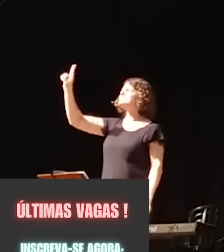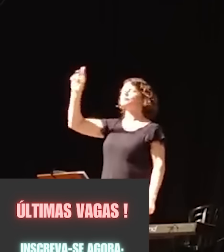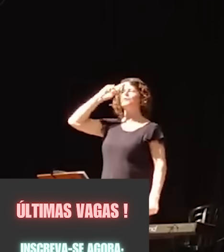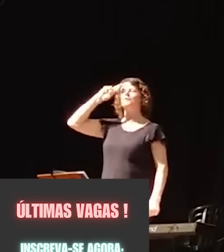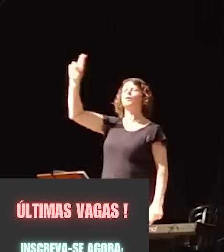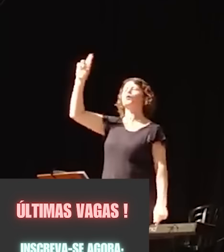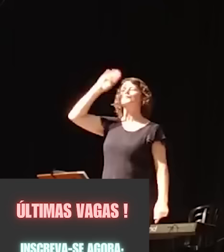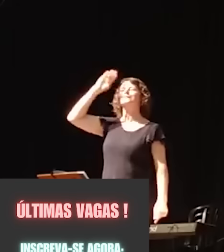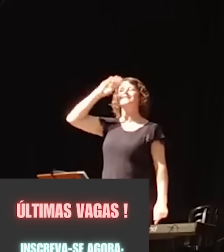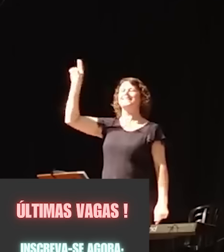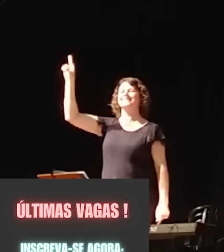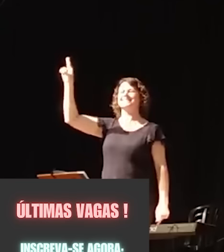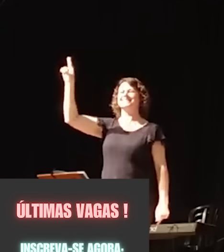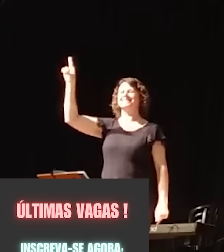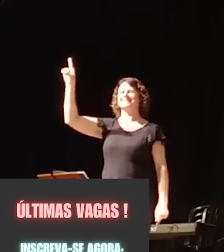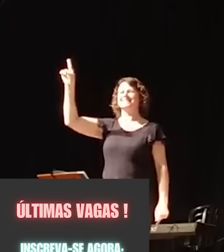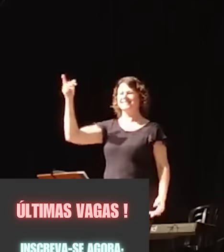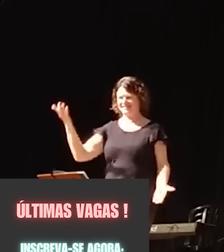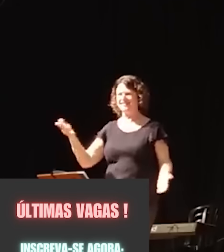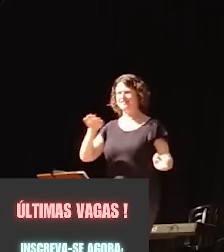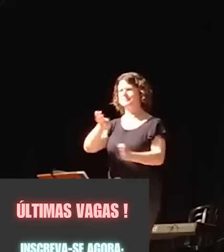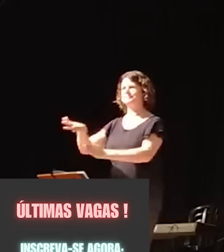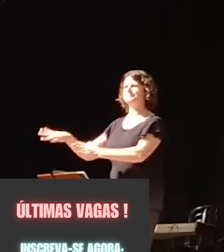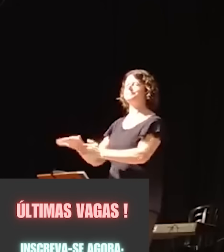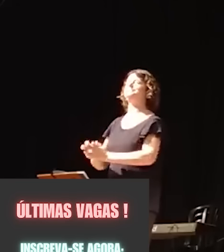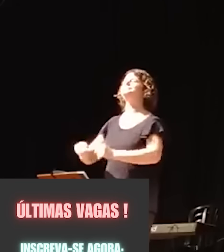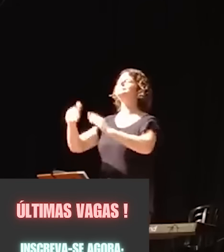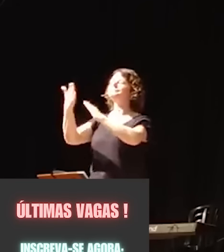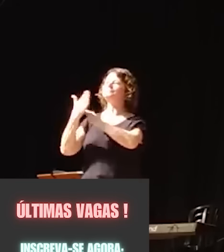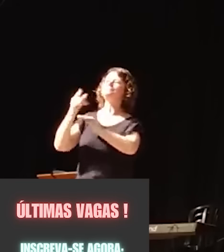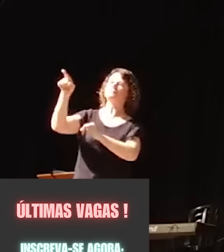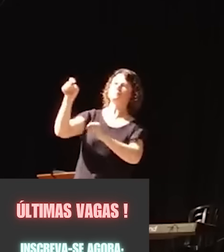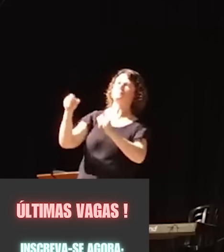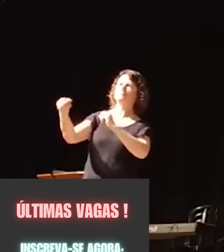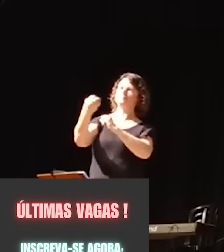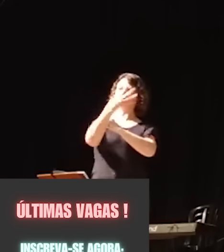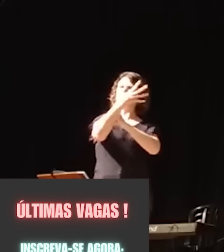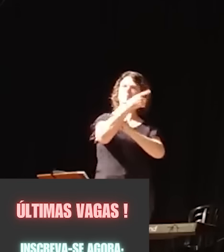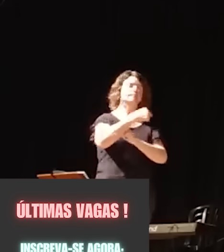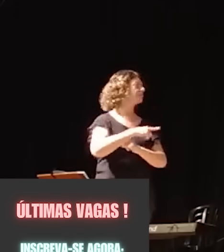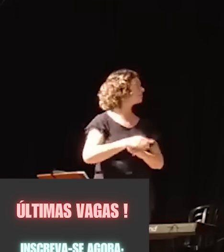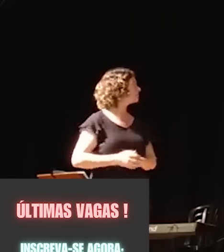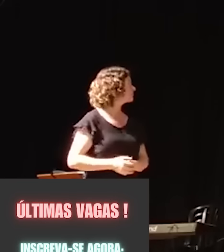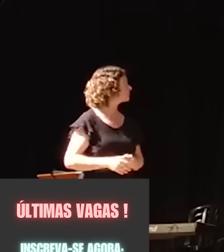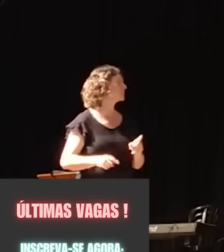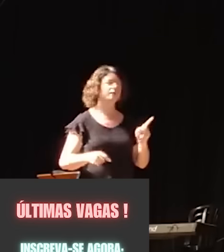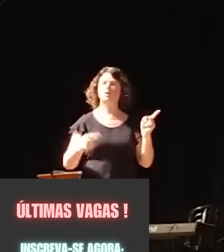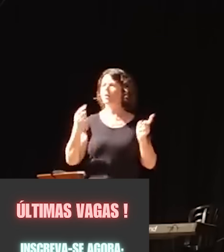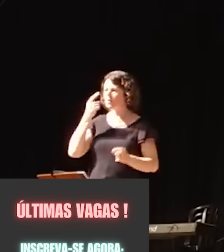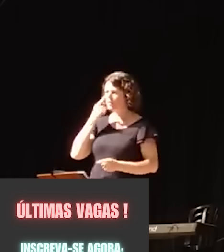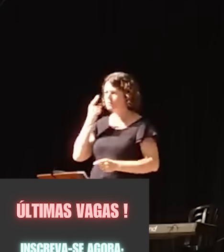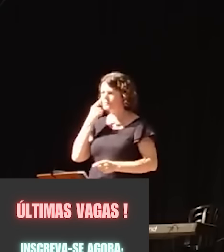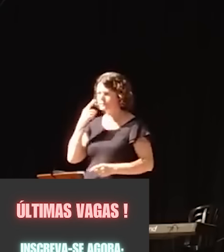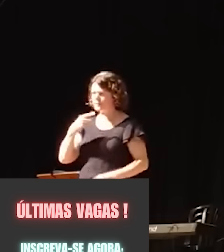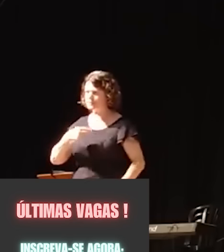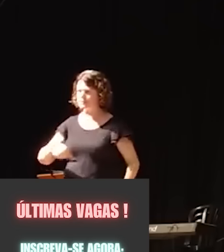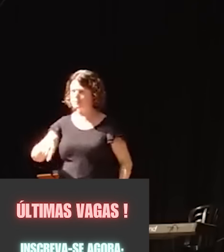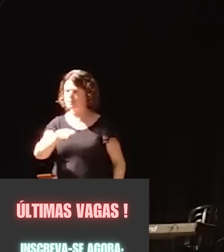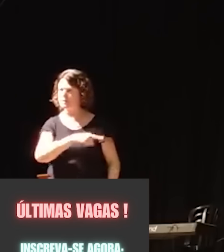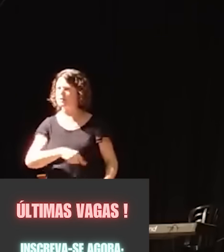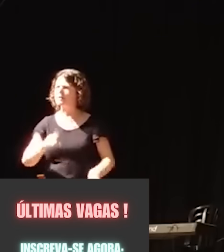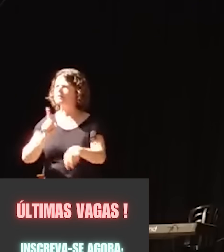hoje pode me ajudar Mateuzinho por favor quando nós vemos aqui não angústia